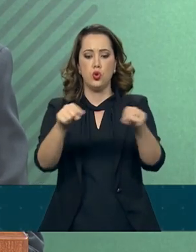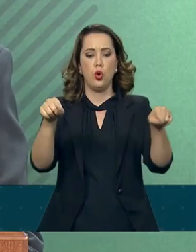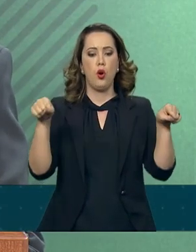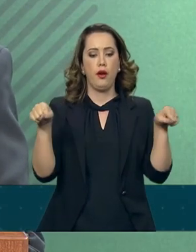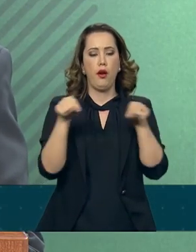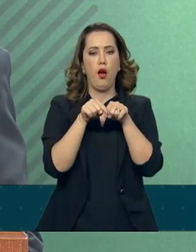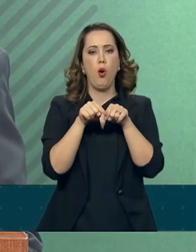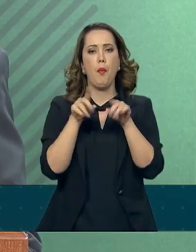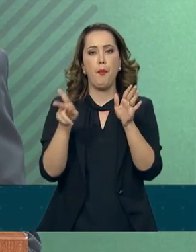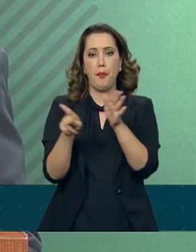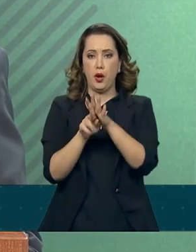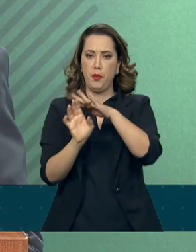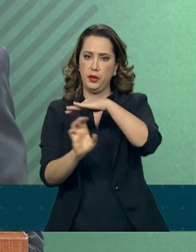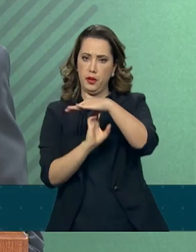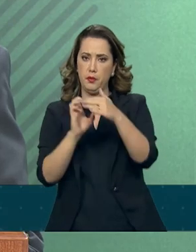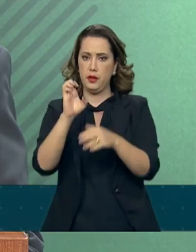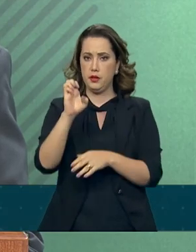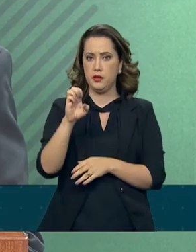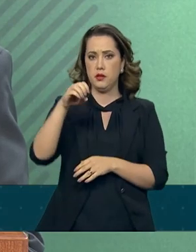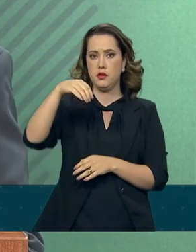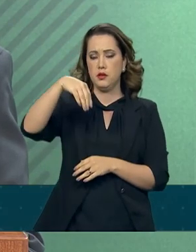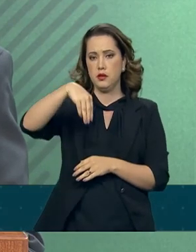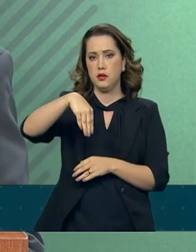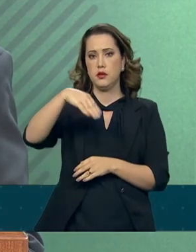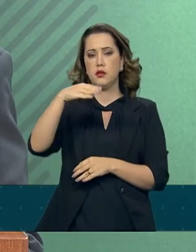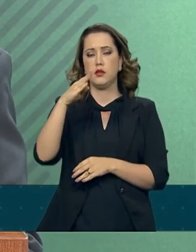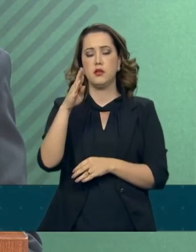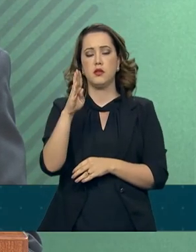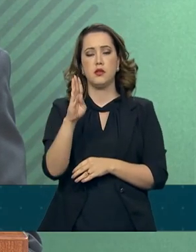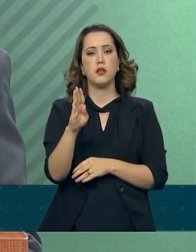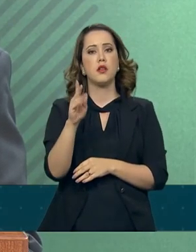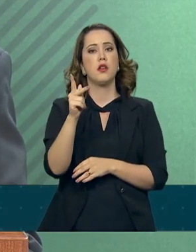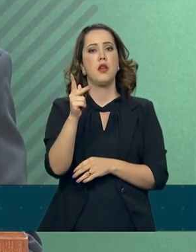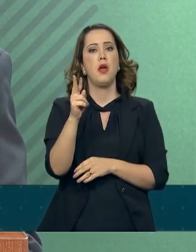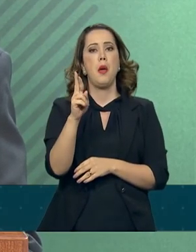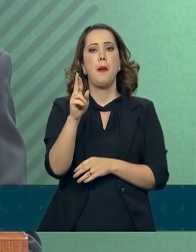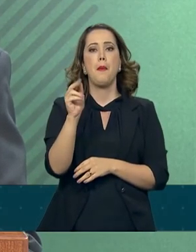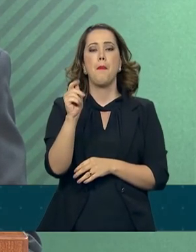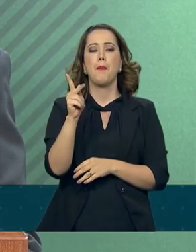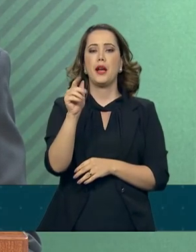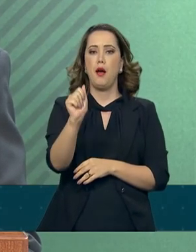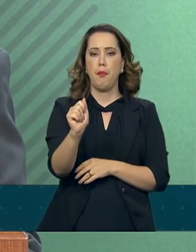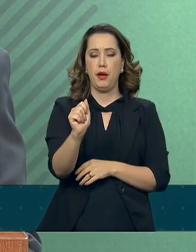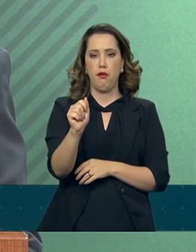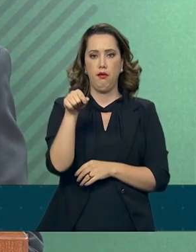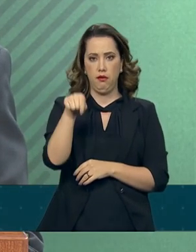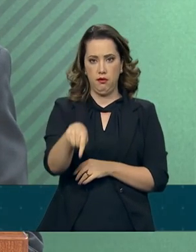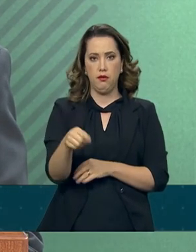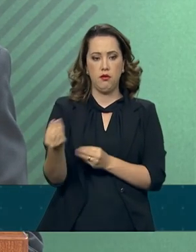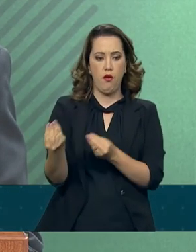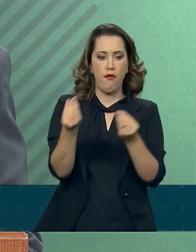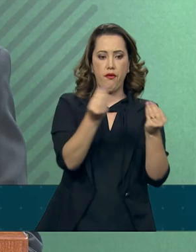manaus no local será instalado antena de recepção via satélite o censo em pan